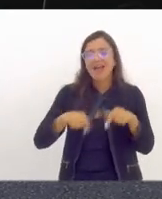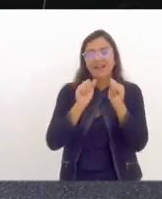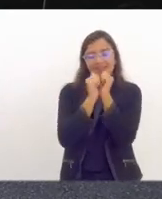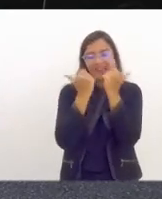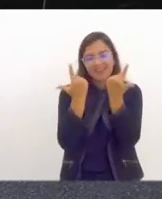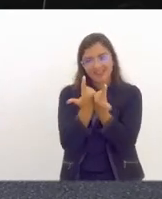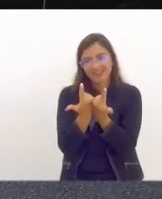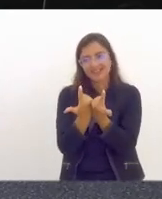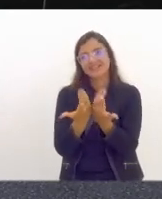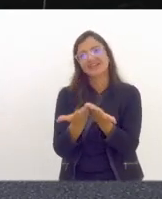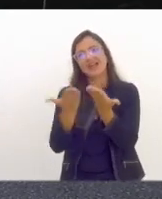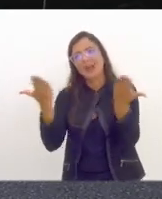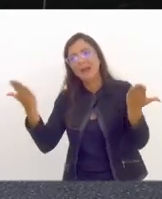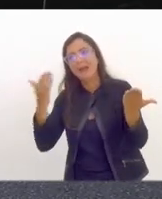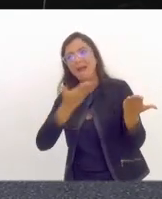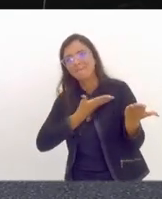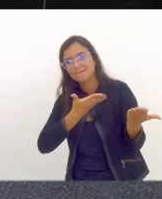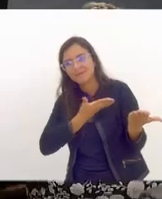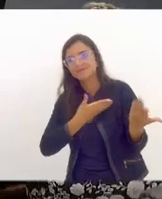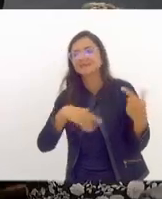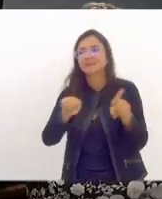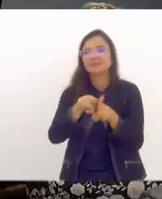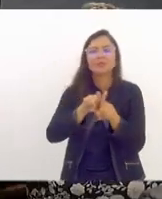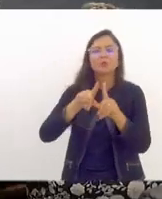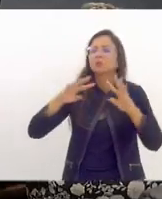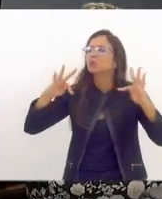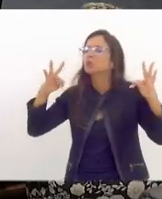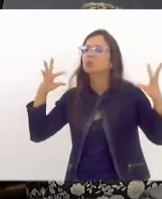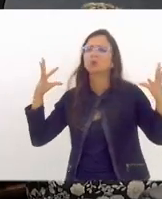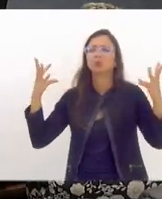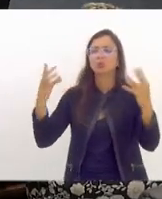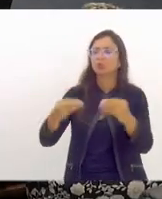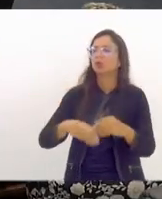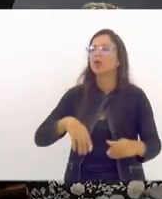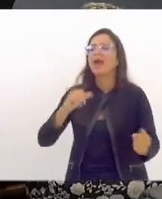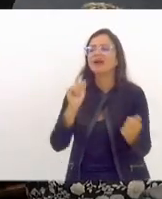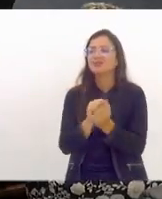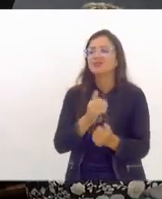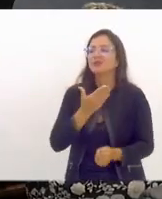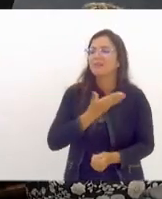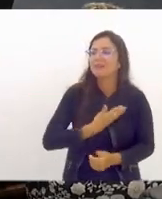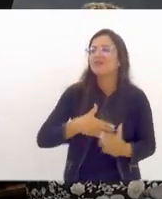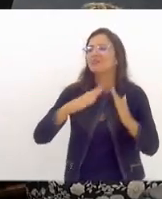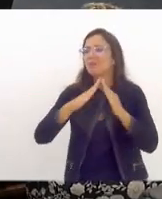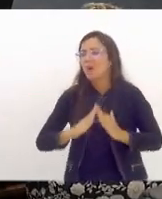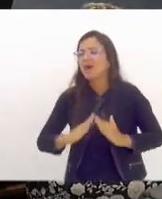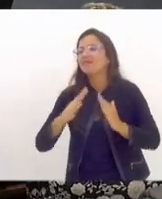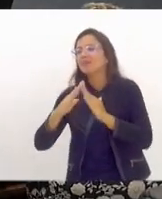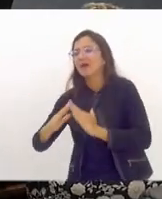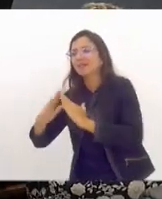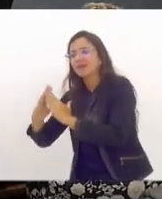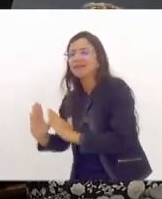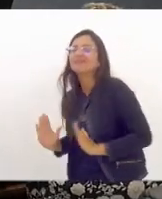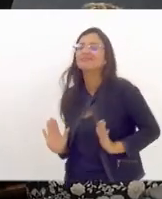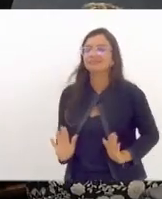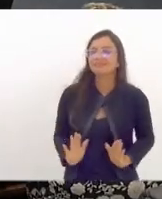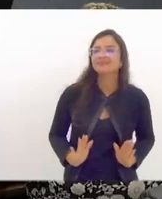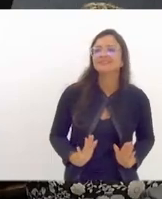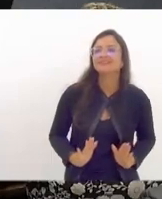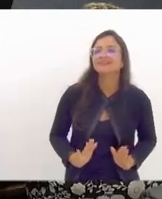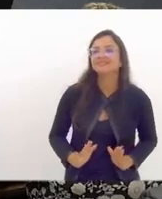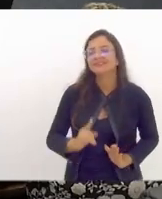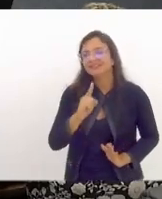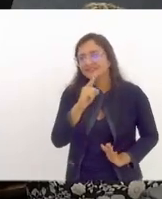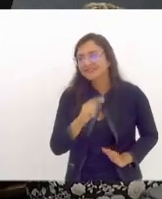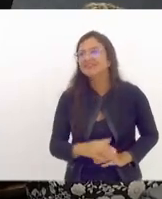a esses amigos e a todos meus companheiros de Belford Roxo Ana diamante produtora cultural Conselheiro de Cultura